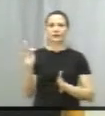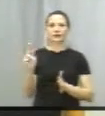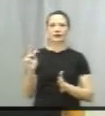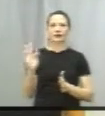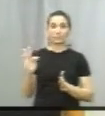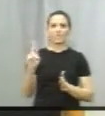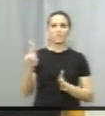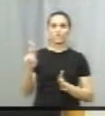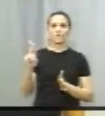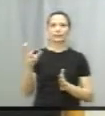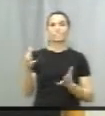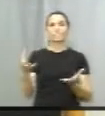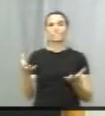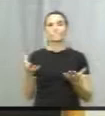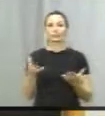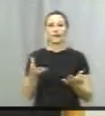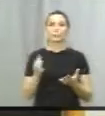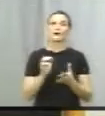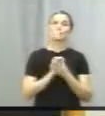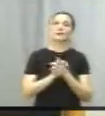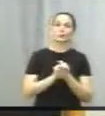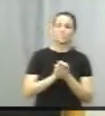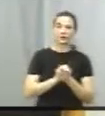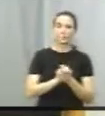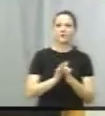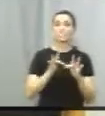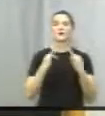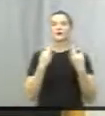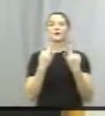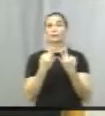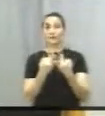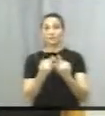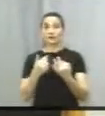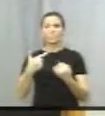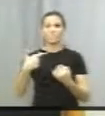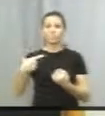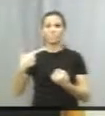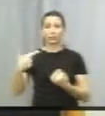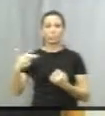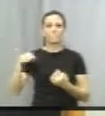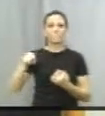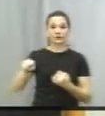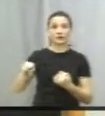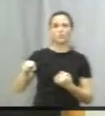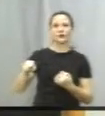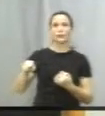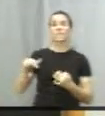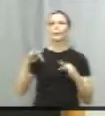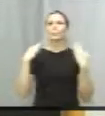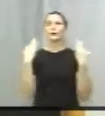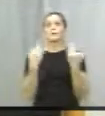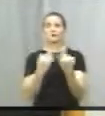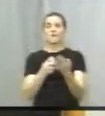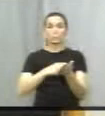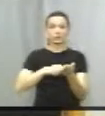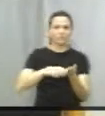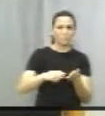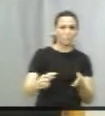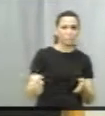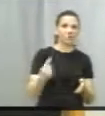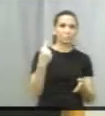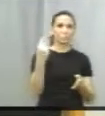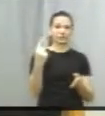quero aqui parabenizar as famílias, as 22 mil famílias do Cadastro Único que serão